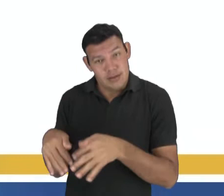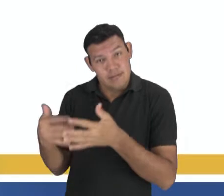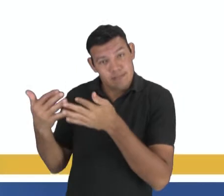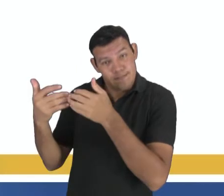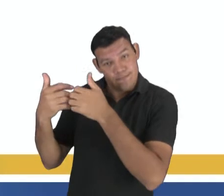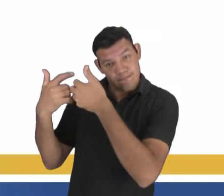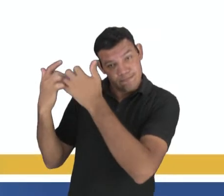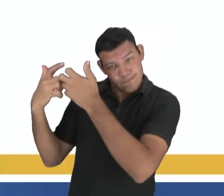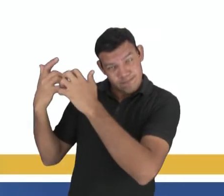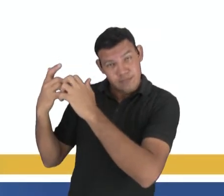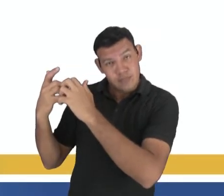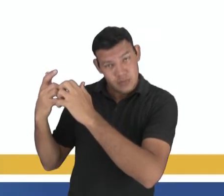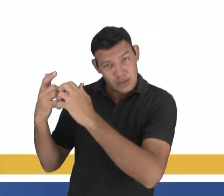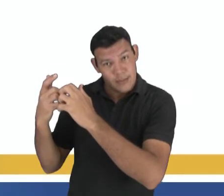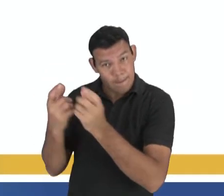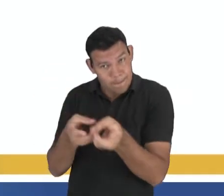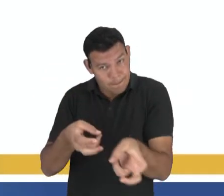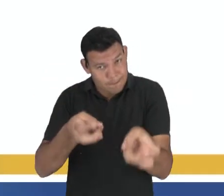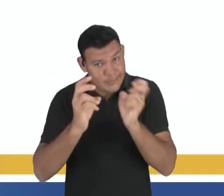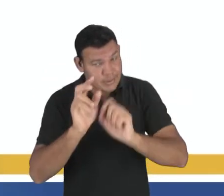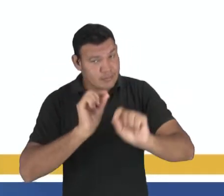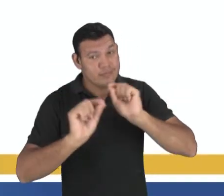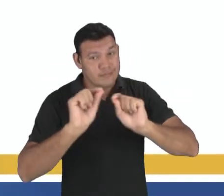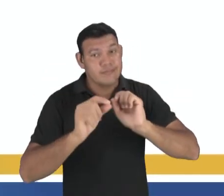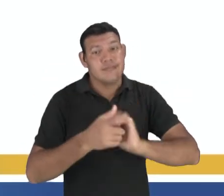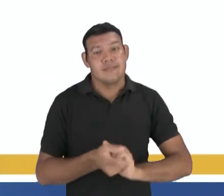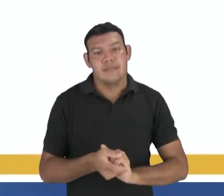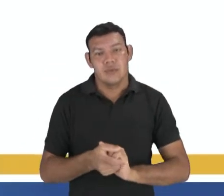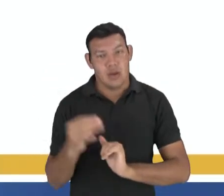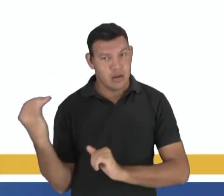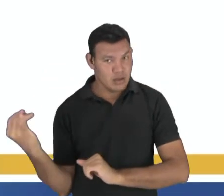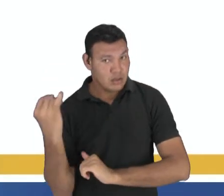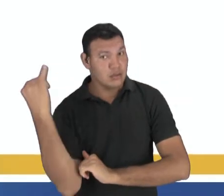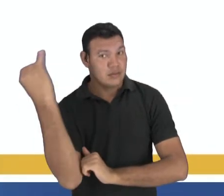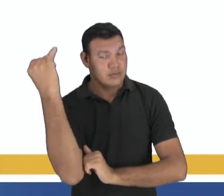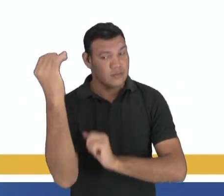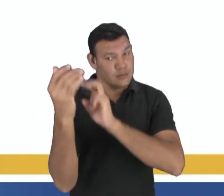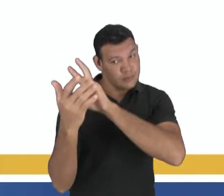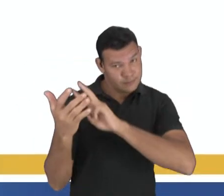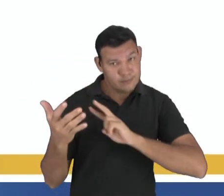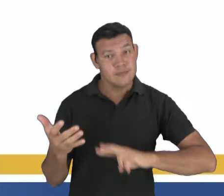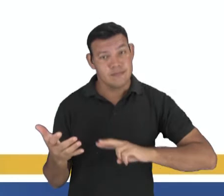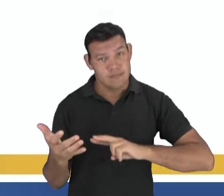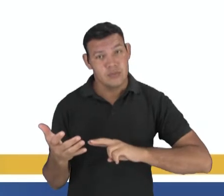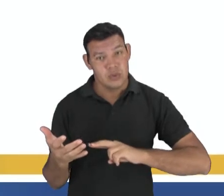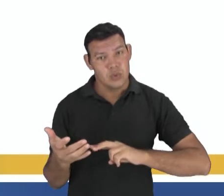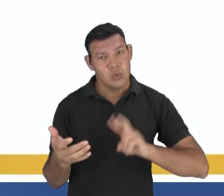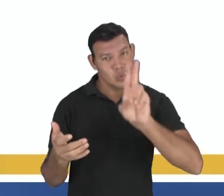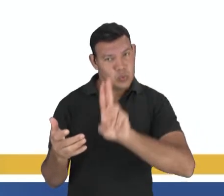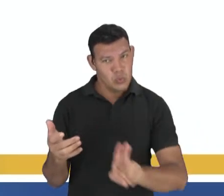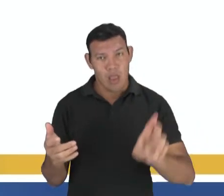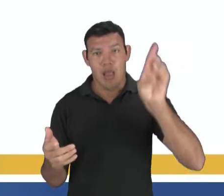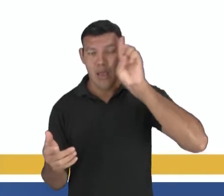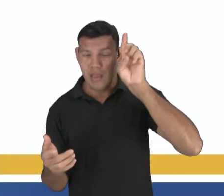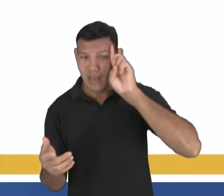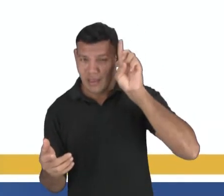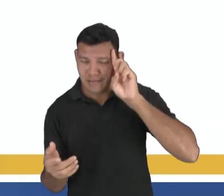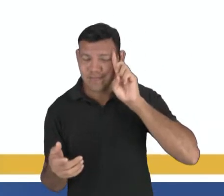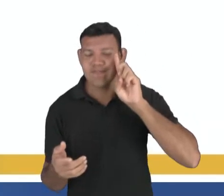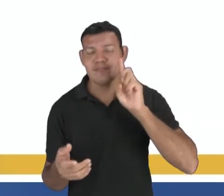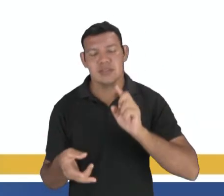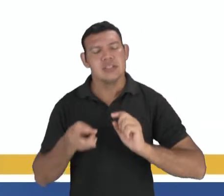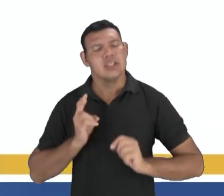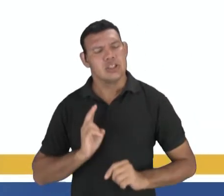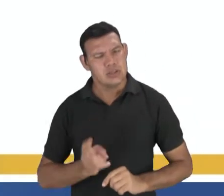Finalizando essa reflexão, vejam bem, a importância da leitura aplicada ao nosso cotidiano